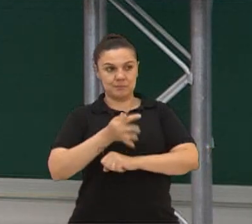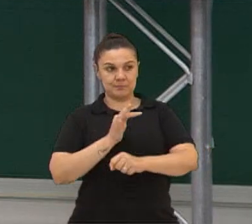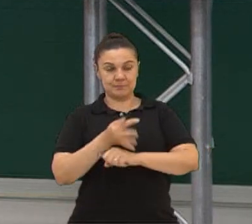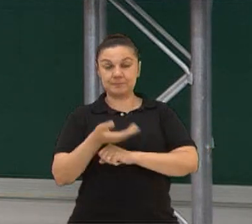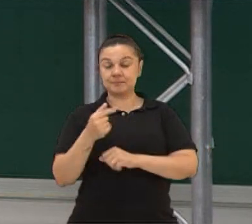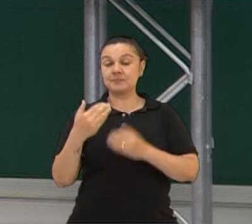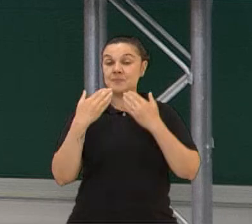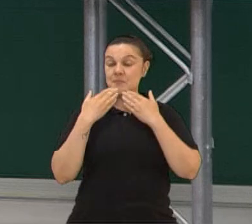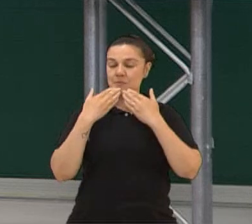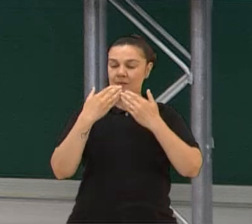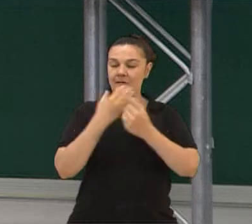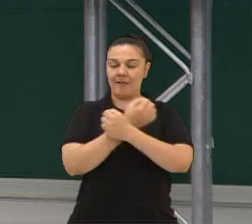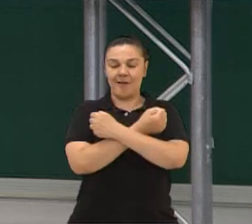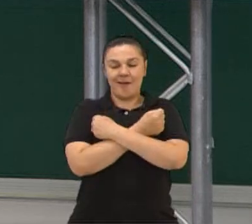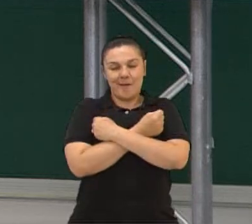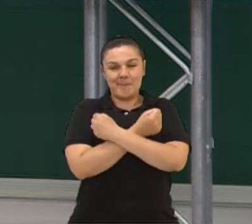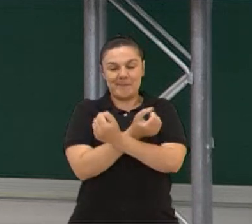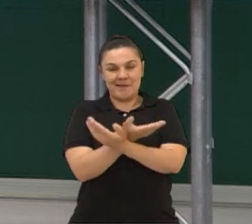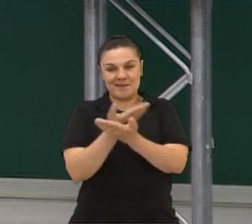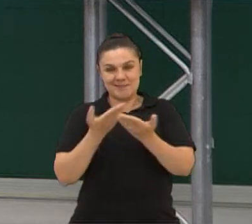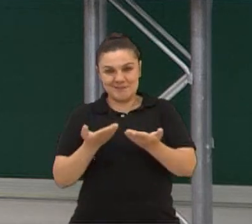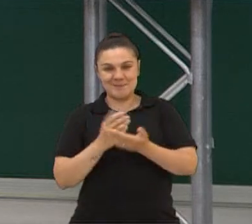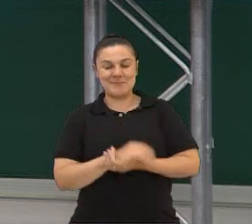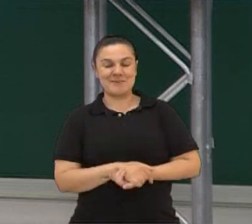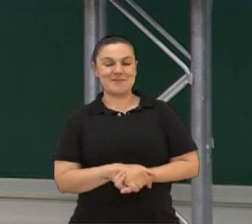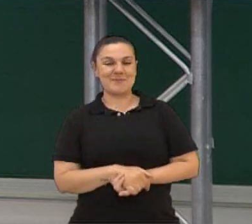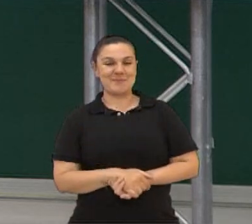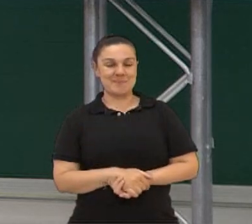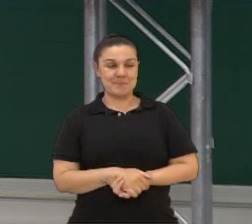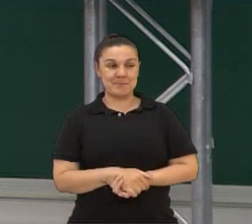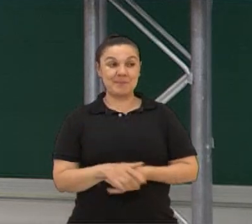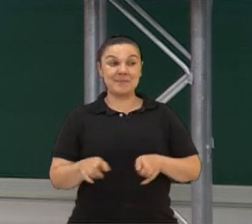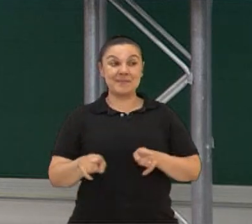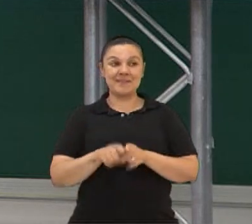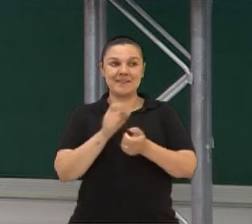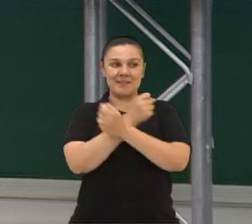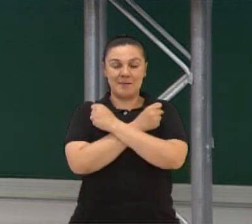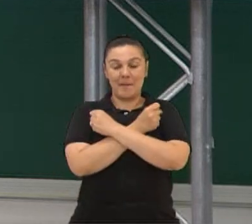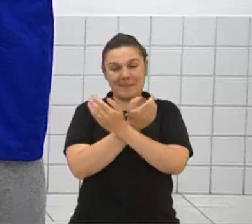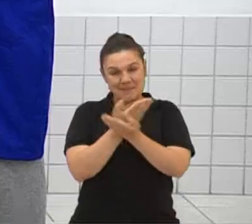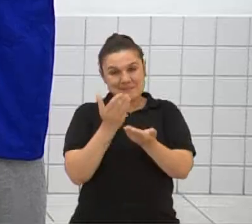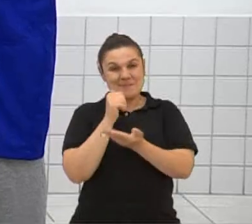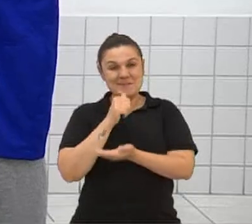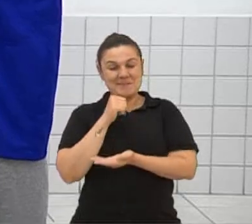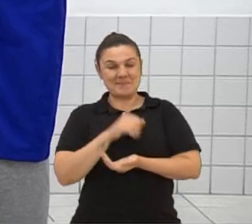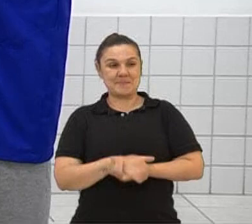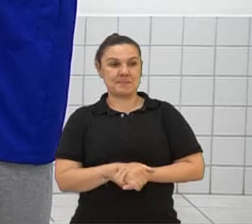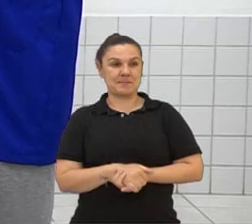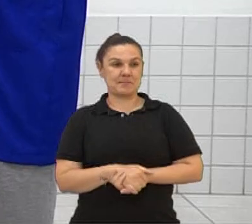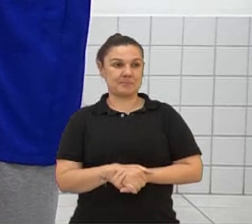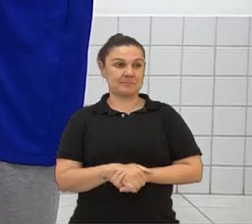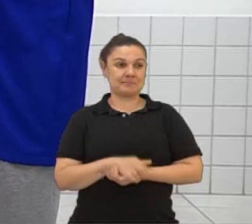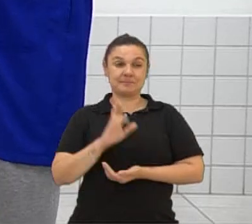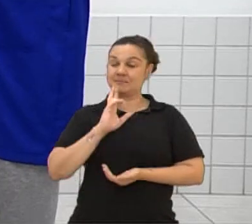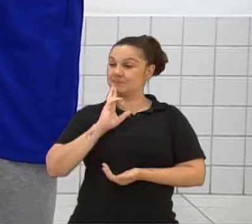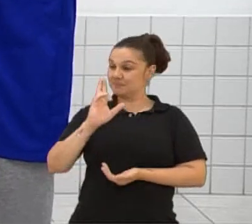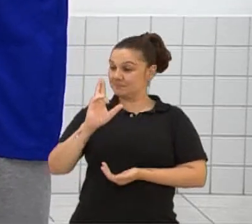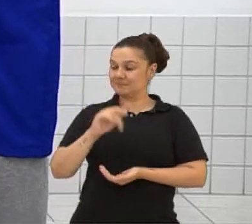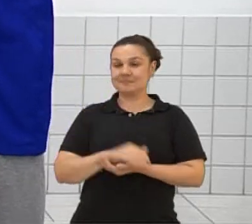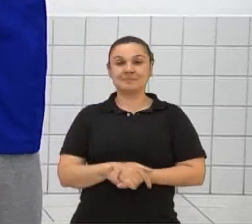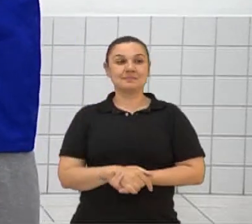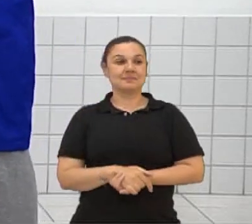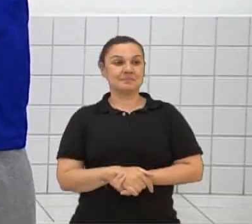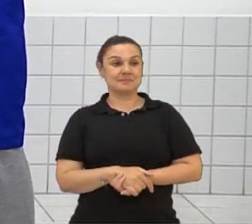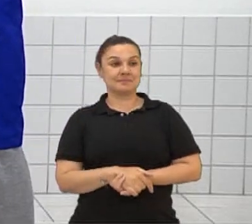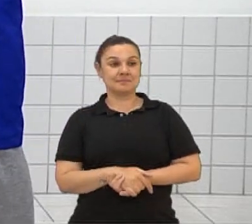Iguaçu, também pedindo um abraço. Um abraço, então, Vicelli. E vamos agora para a resposta